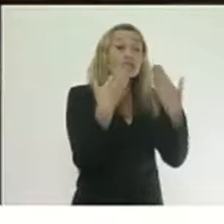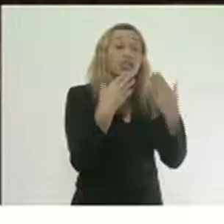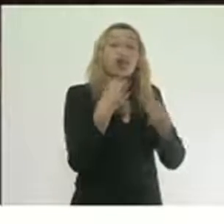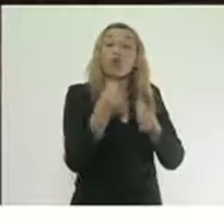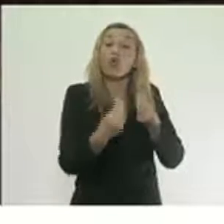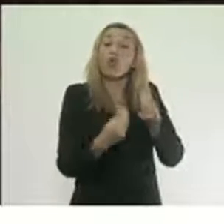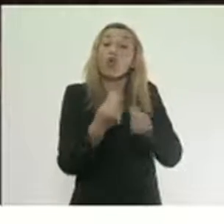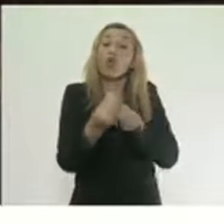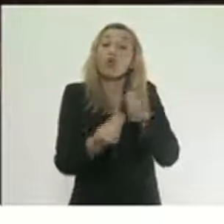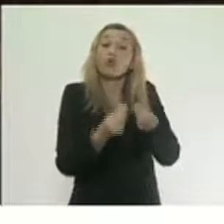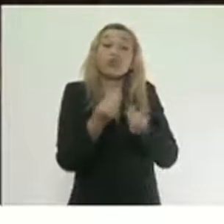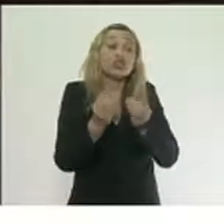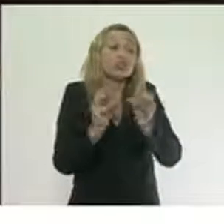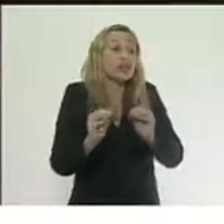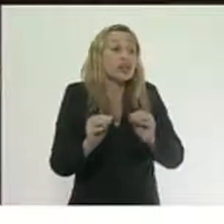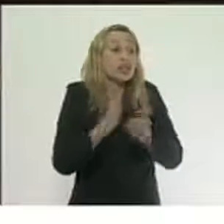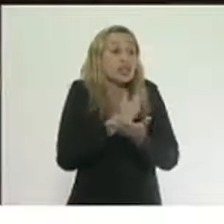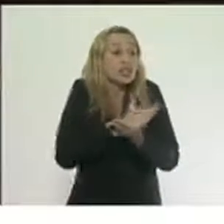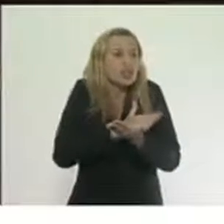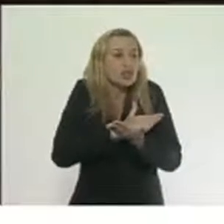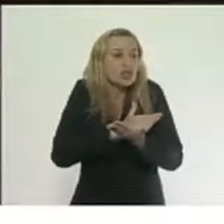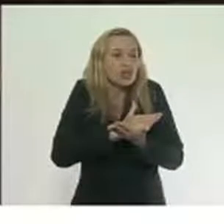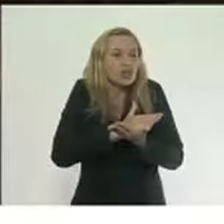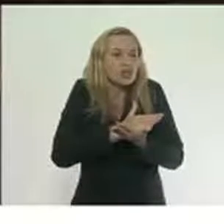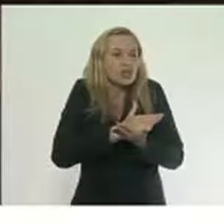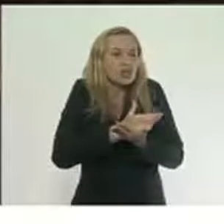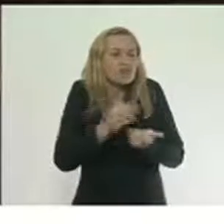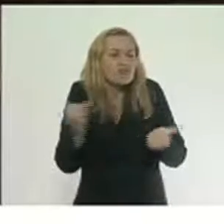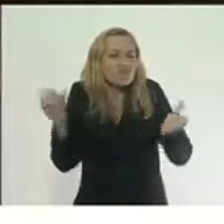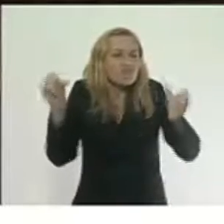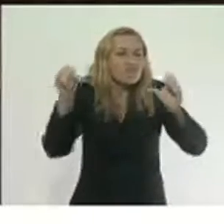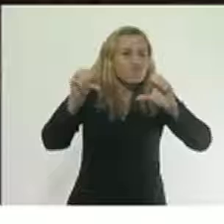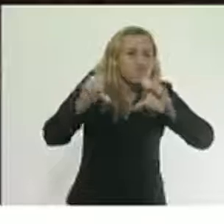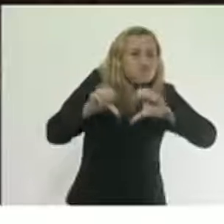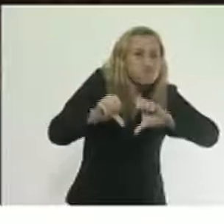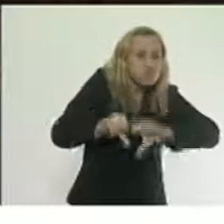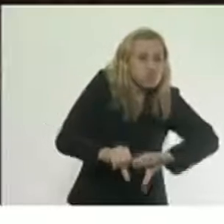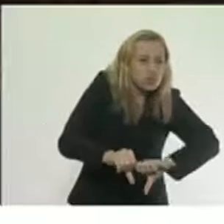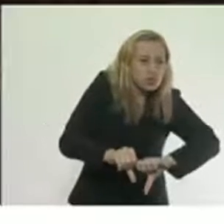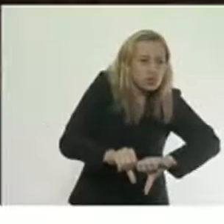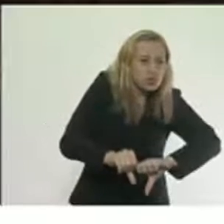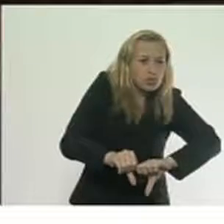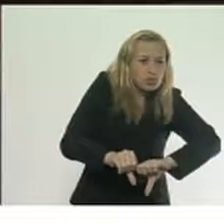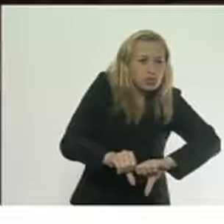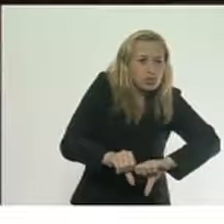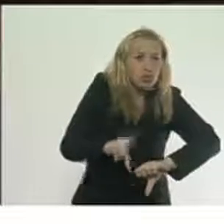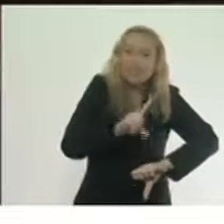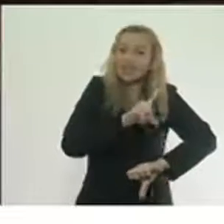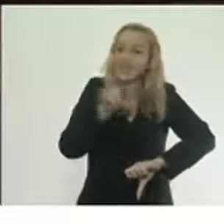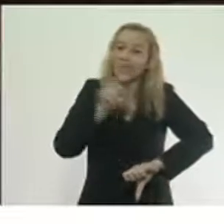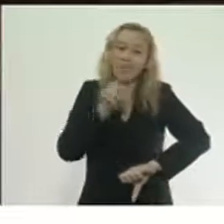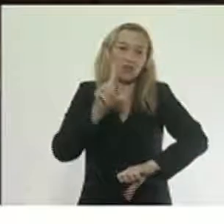se estivesse dando enorme prejuízo, e não é verdade.